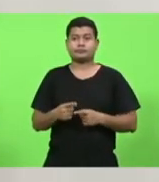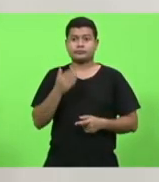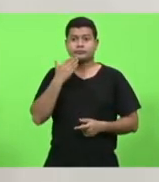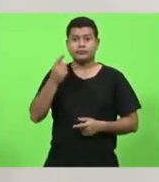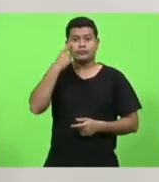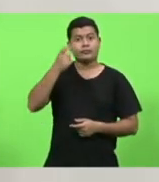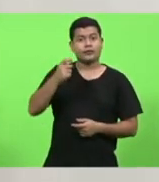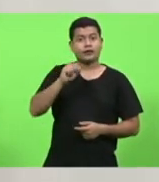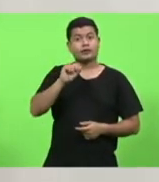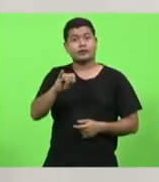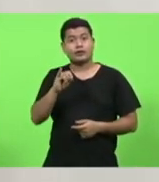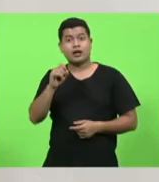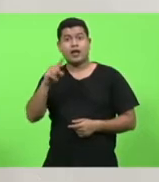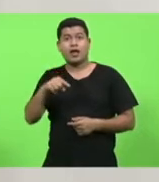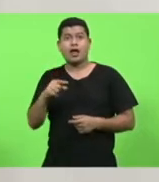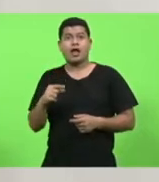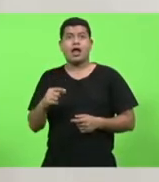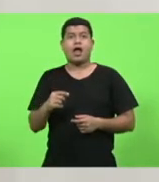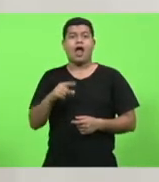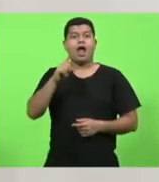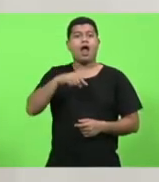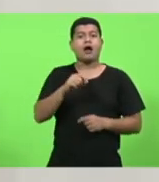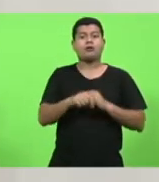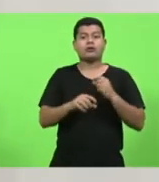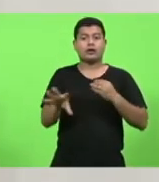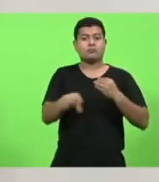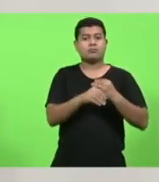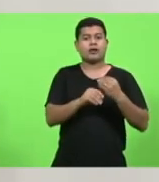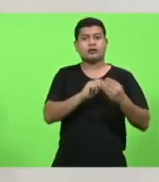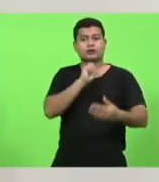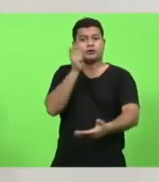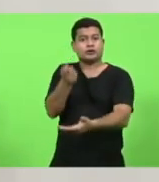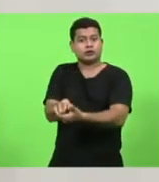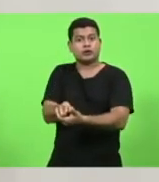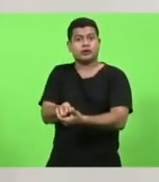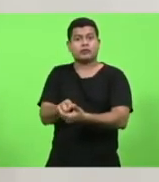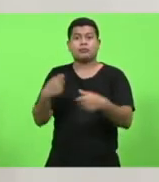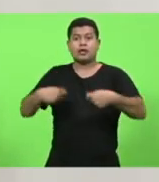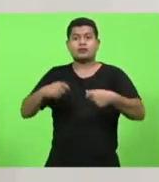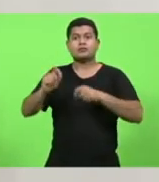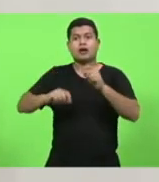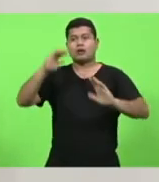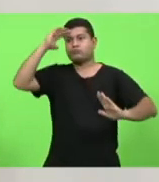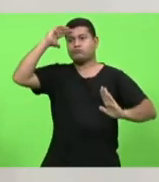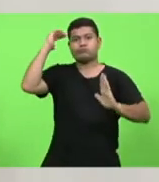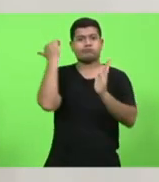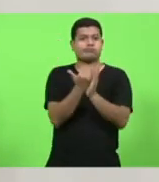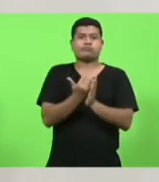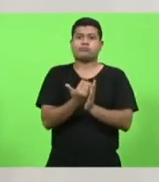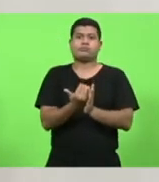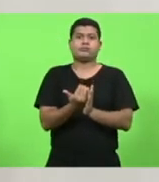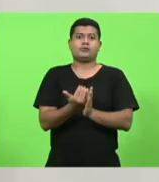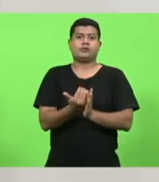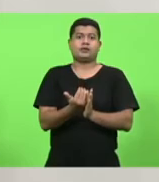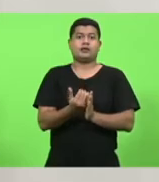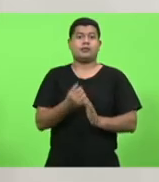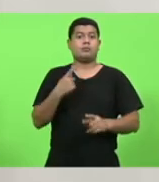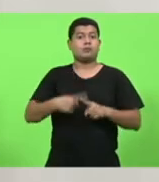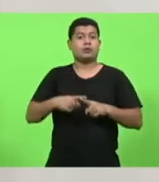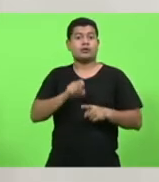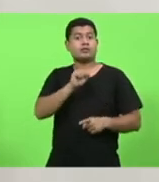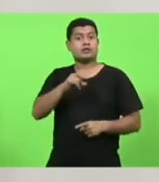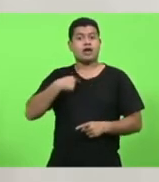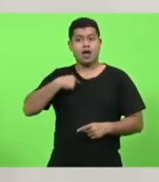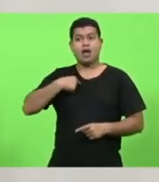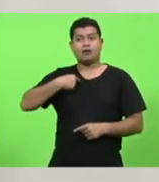era emenda impositiva. O que é emenda impositiva? Diz, cumpra-se. Cumpra-se. Porque se eu fui lá na escola,